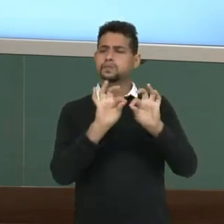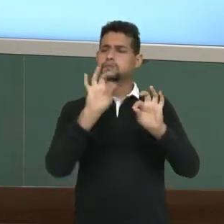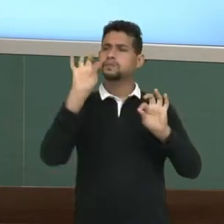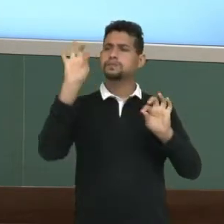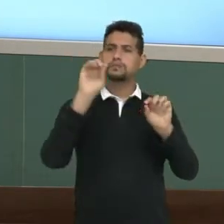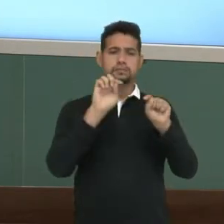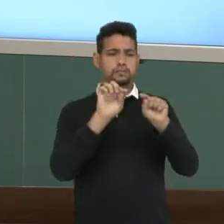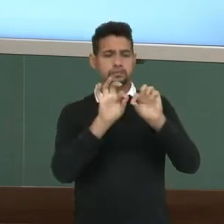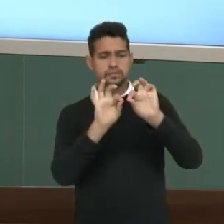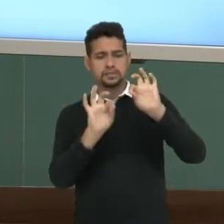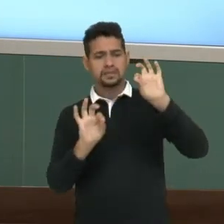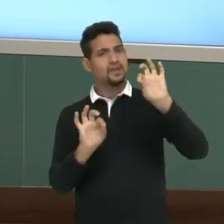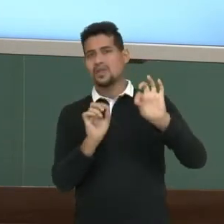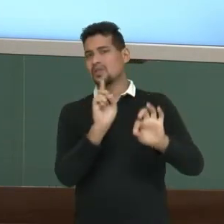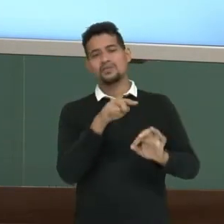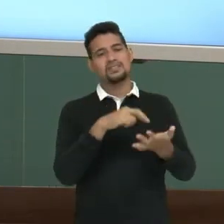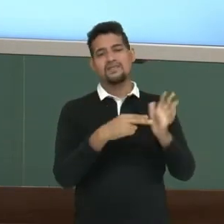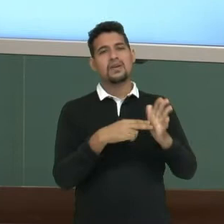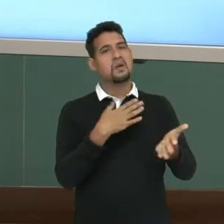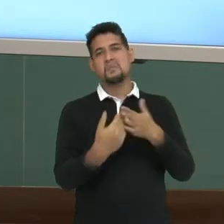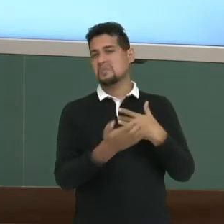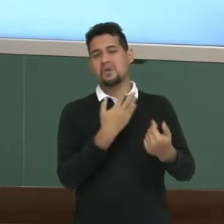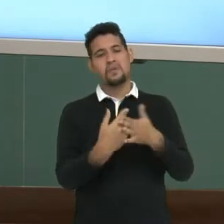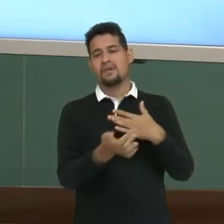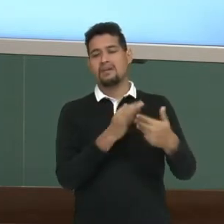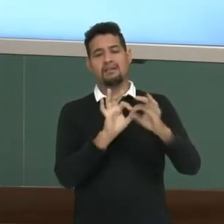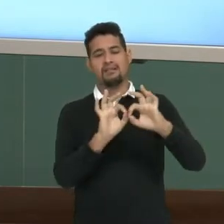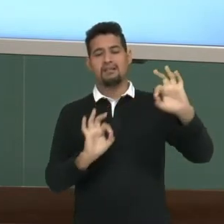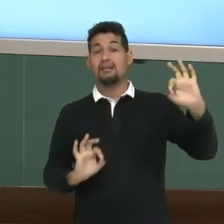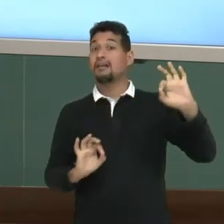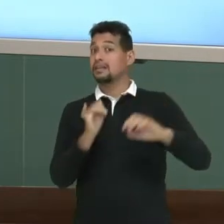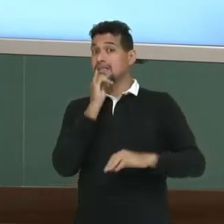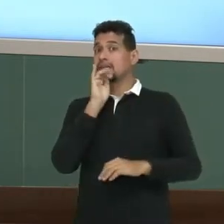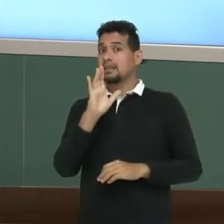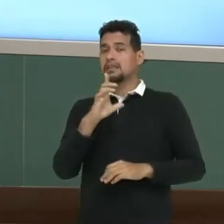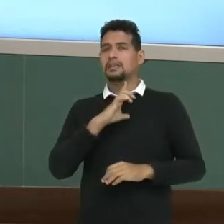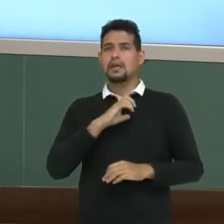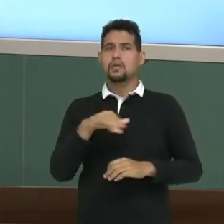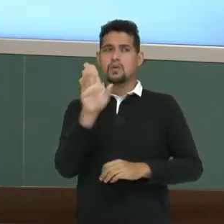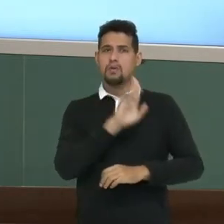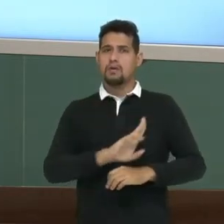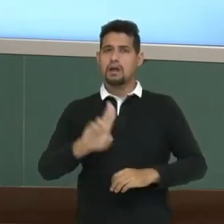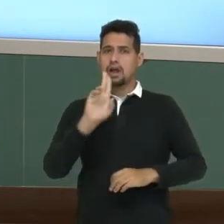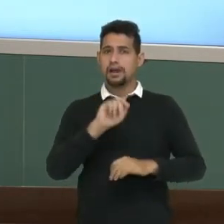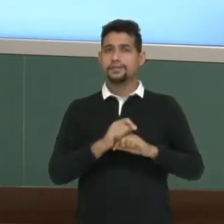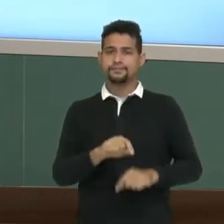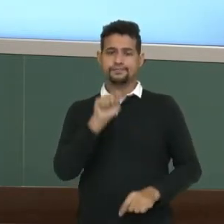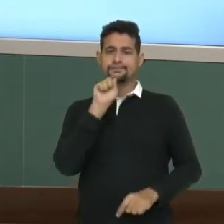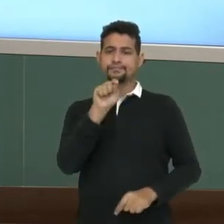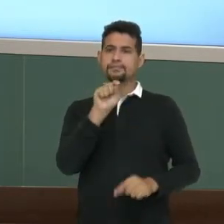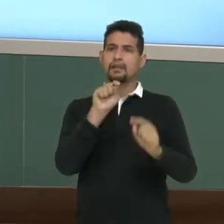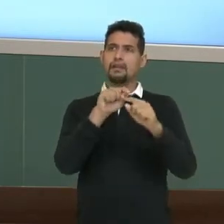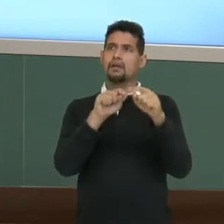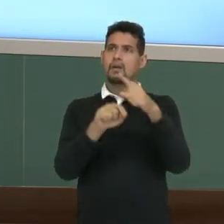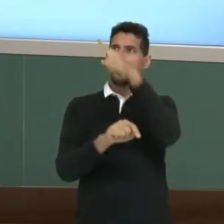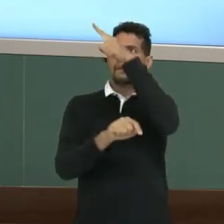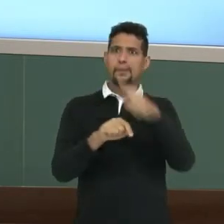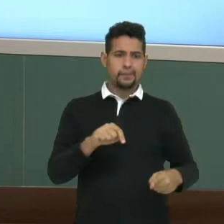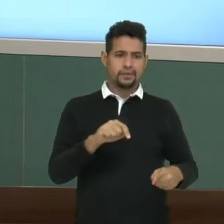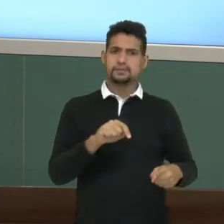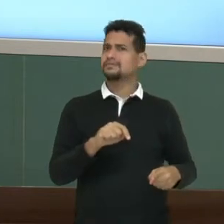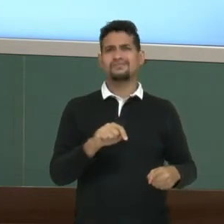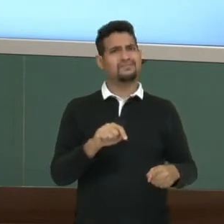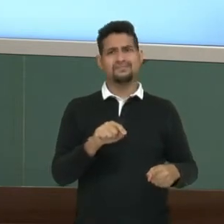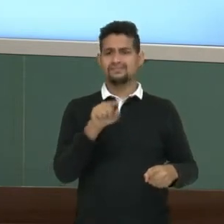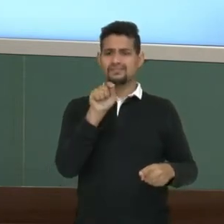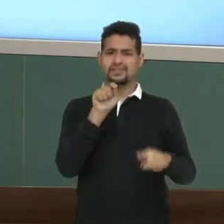não é em qualquer distância que eu vou fazer. Por exemplo, tem o ponto aqui no espaço e a reta passando aqui. Não é em qualquer distância que eu